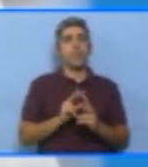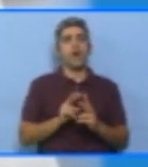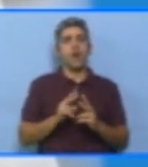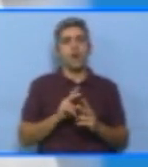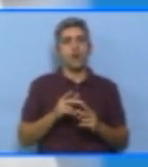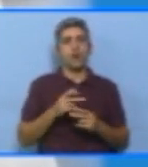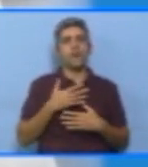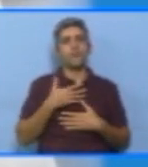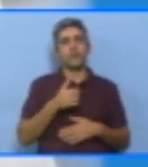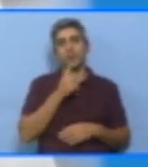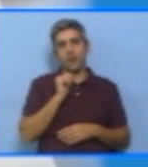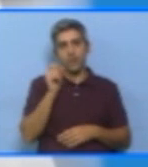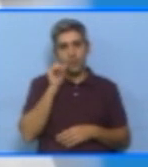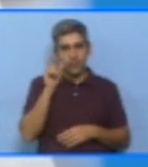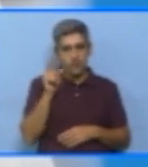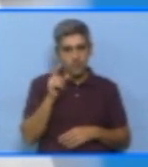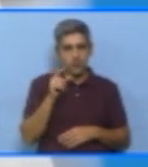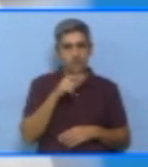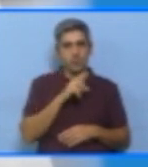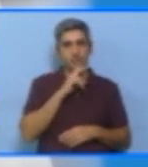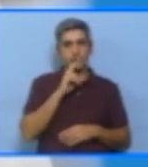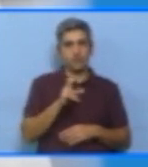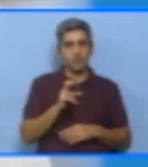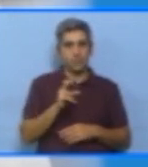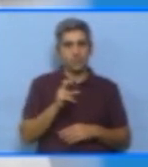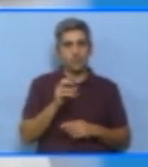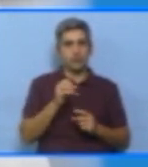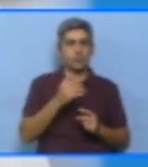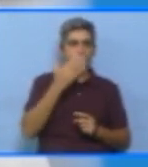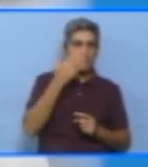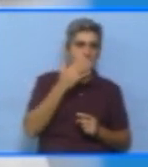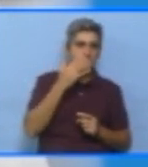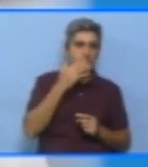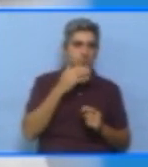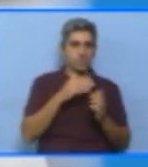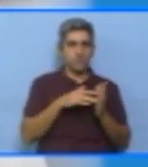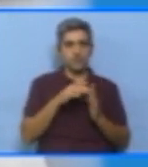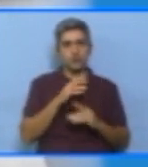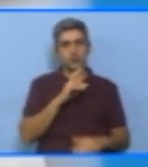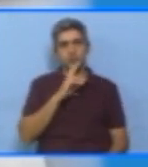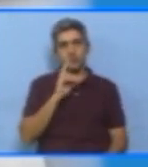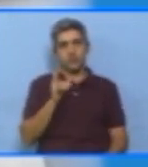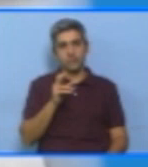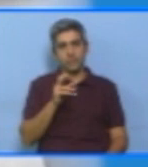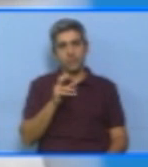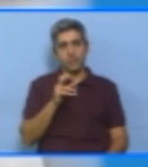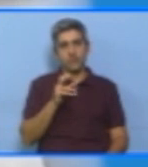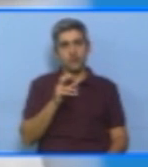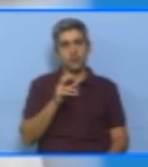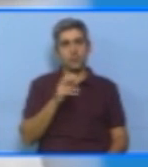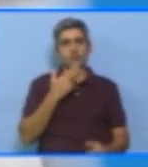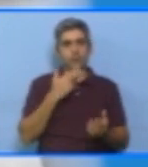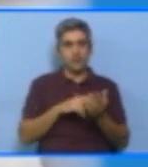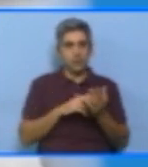2 fez a vontade ao pai? Eles responderam-lhe: O primeiro. Jesus disse-lhes: